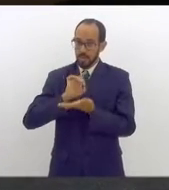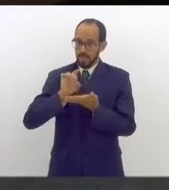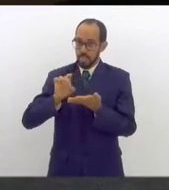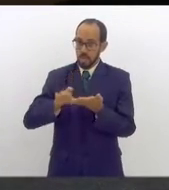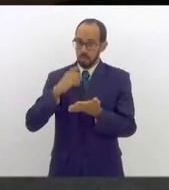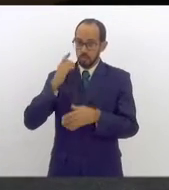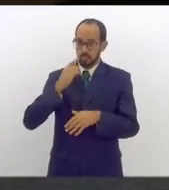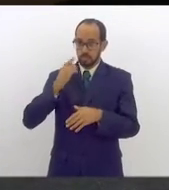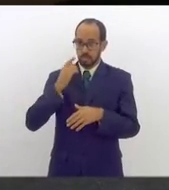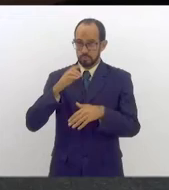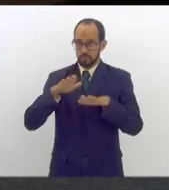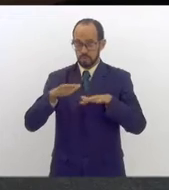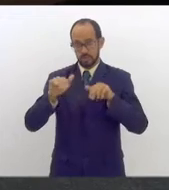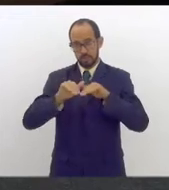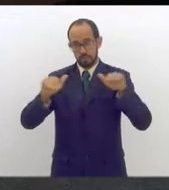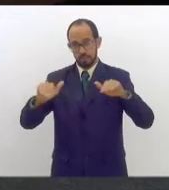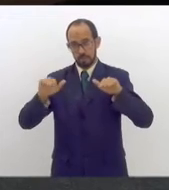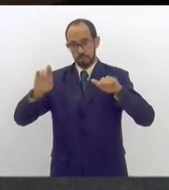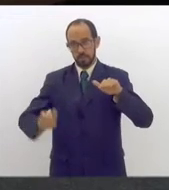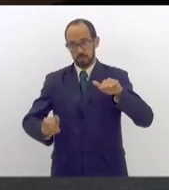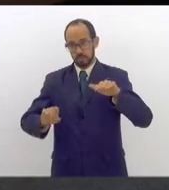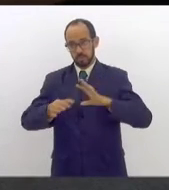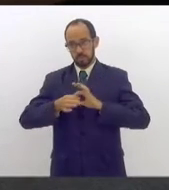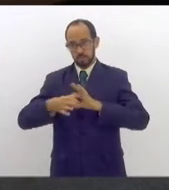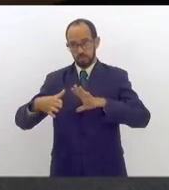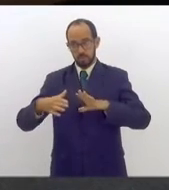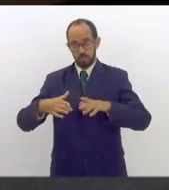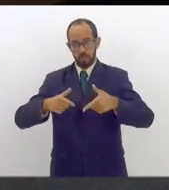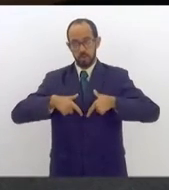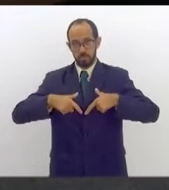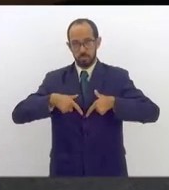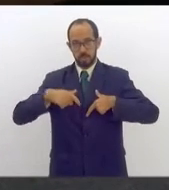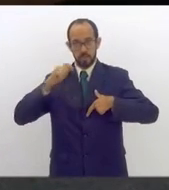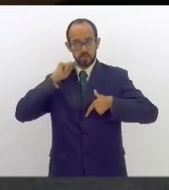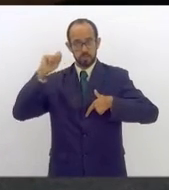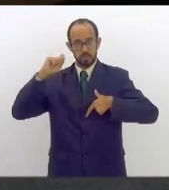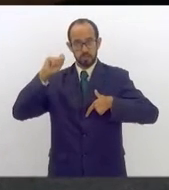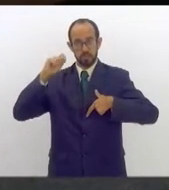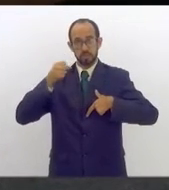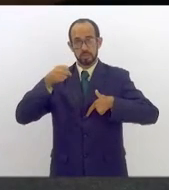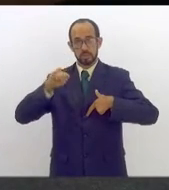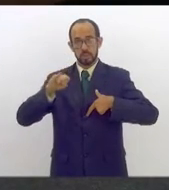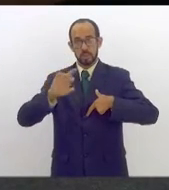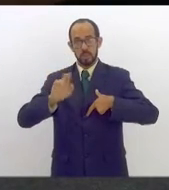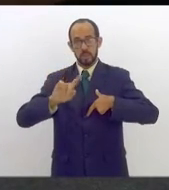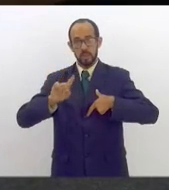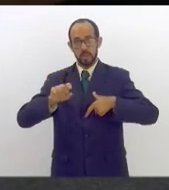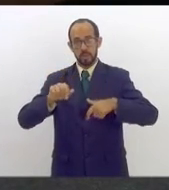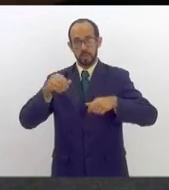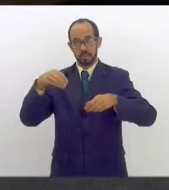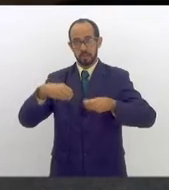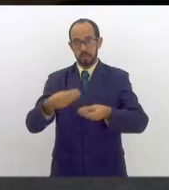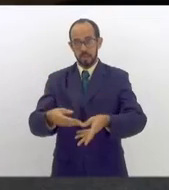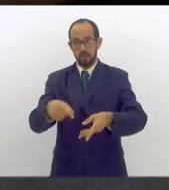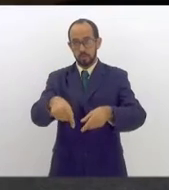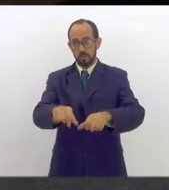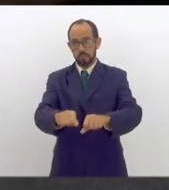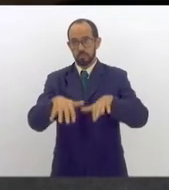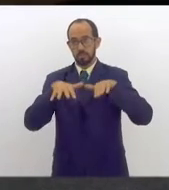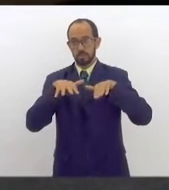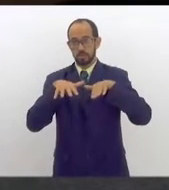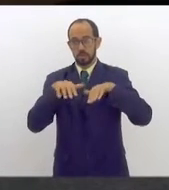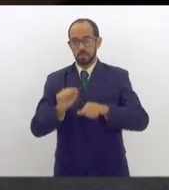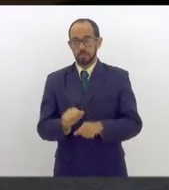diretora liberou o número de medalhas Tiradentes, desde que não seja entregue no plenário, precisa dar